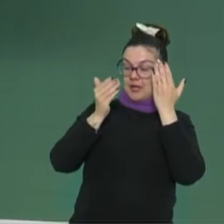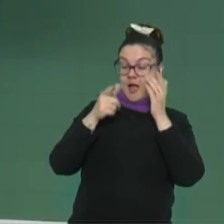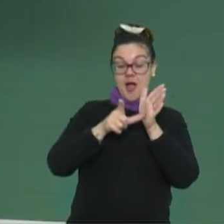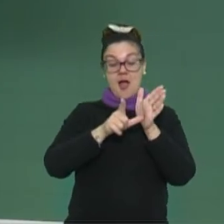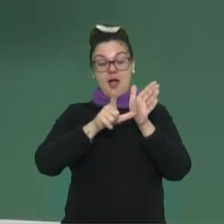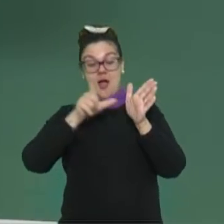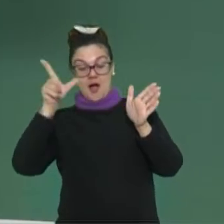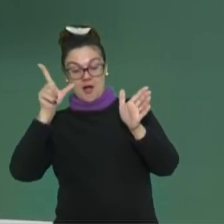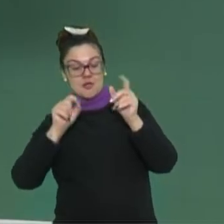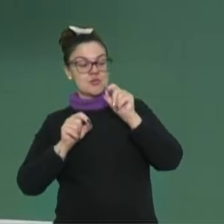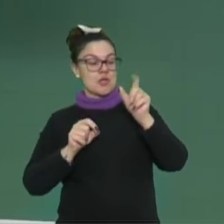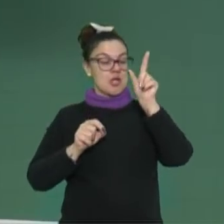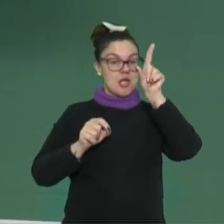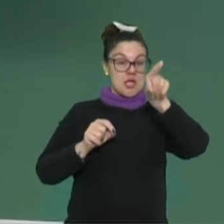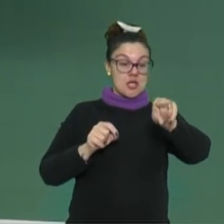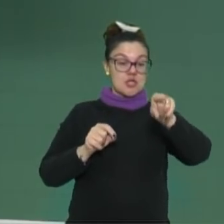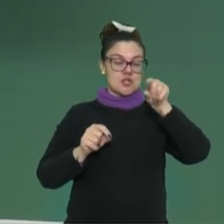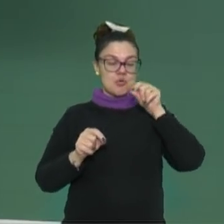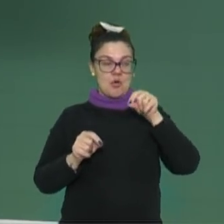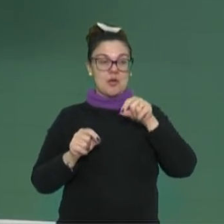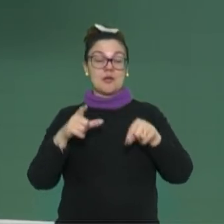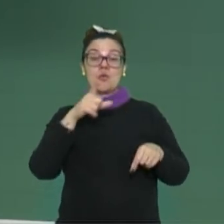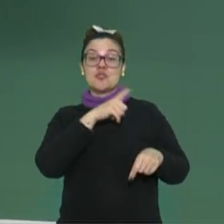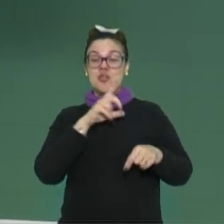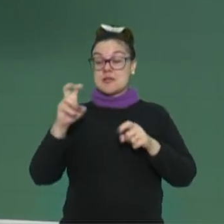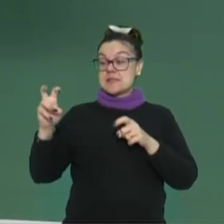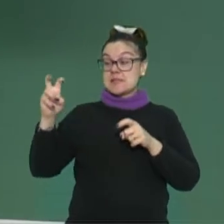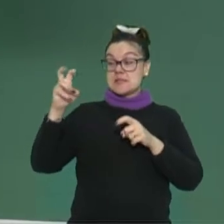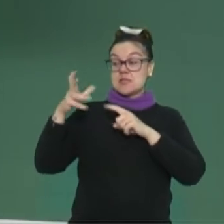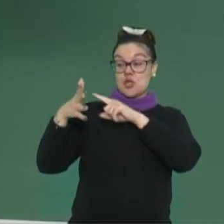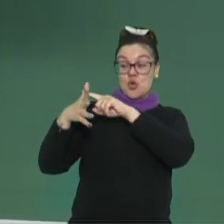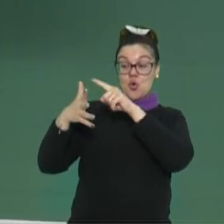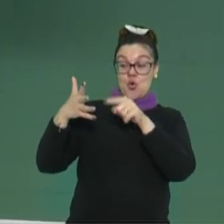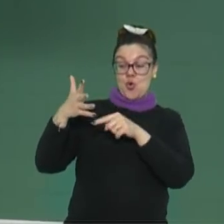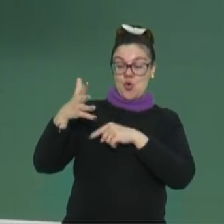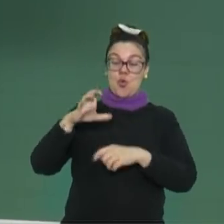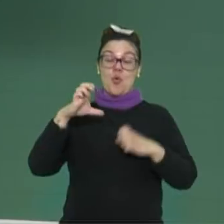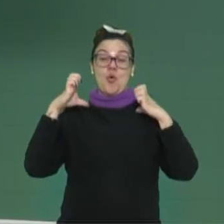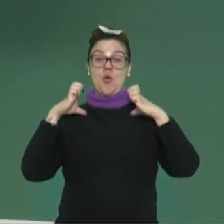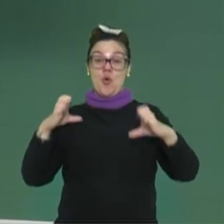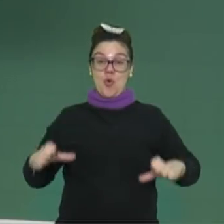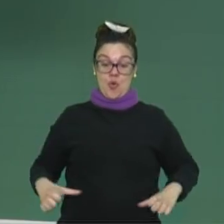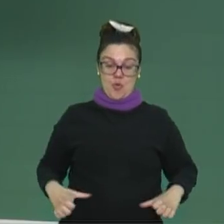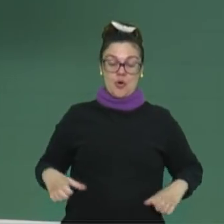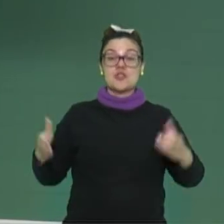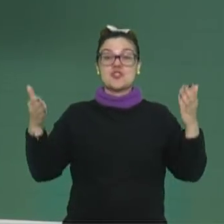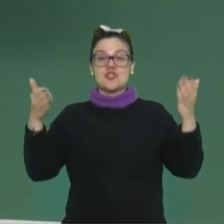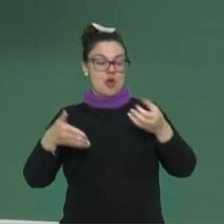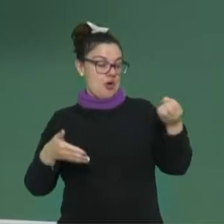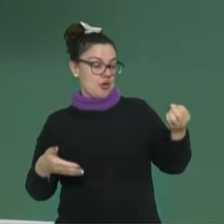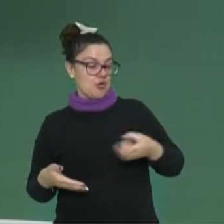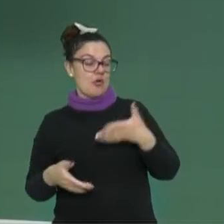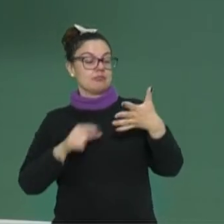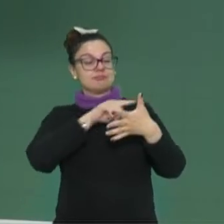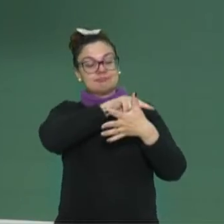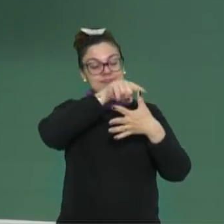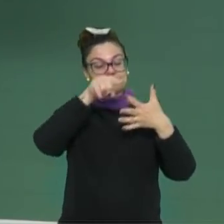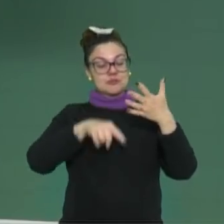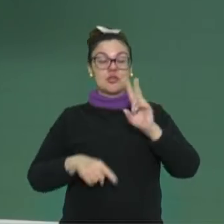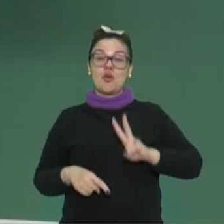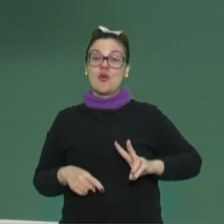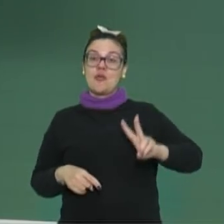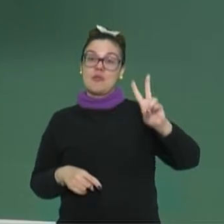propõe. Tínhamos ali 5 propostas éticas e agora ele propõe 5 novos valores